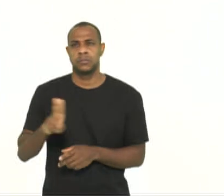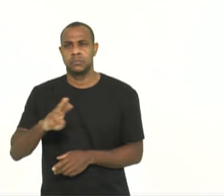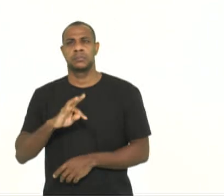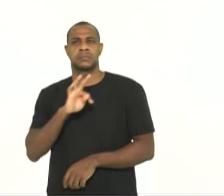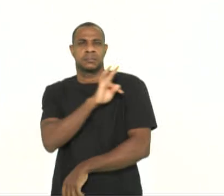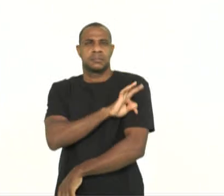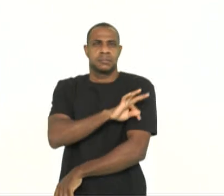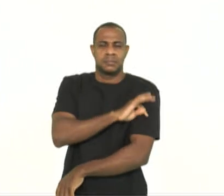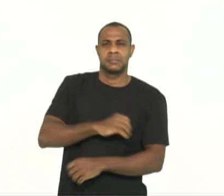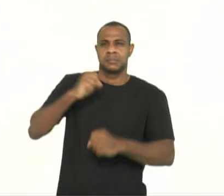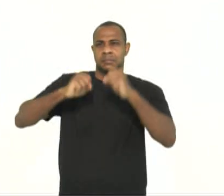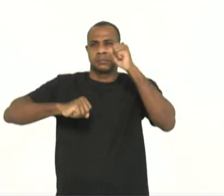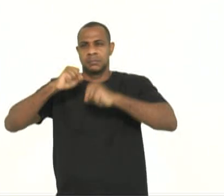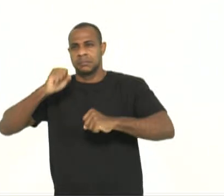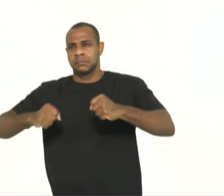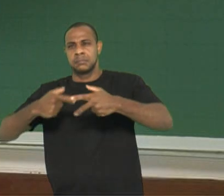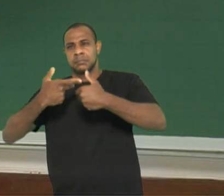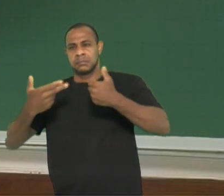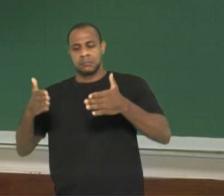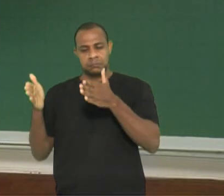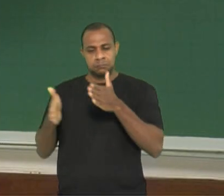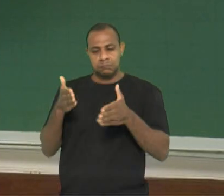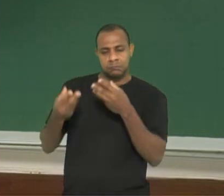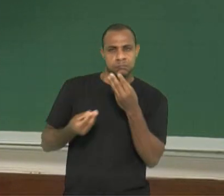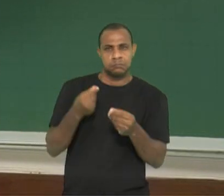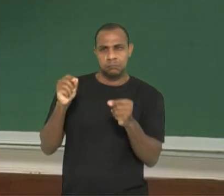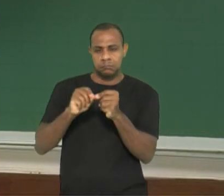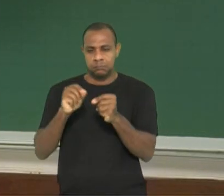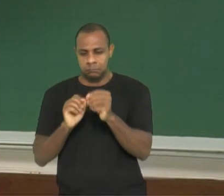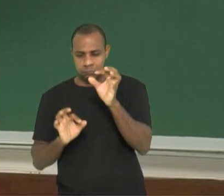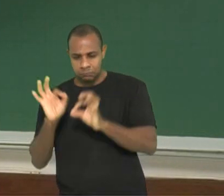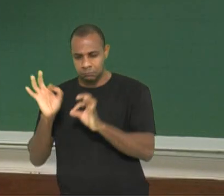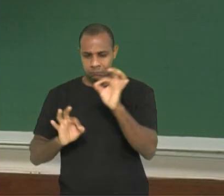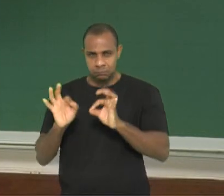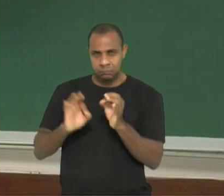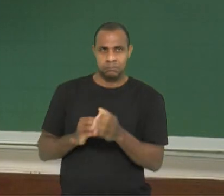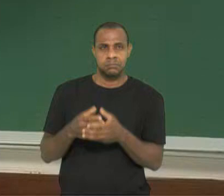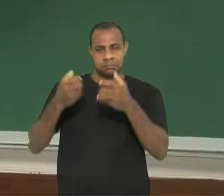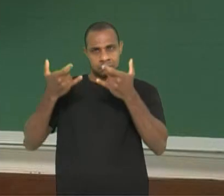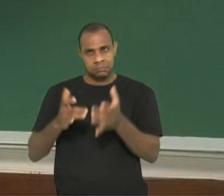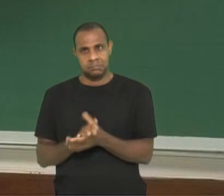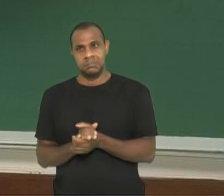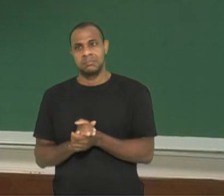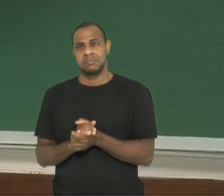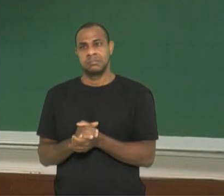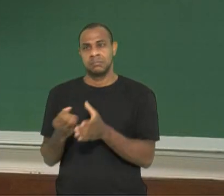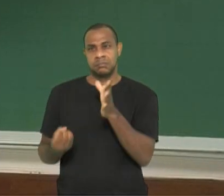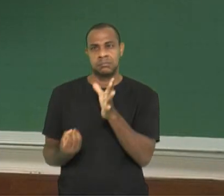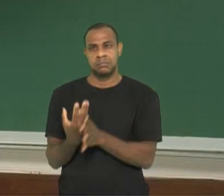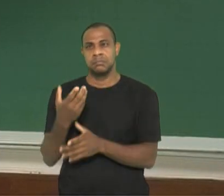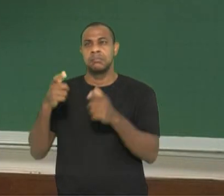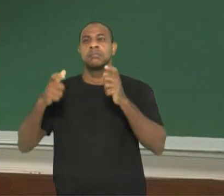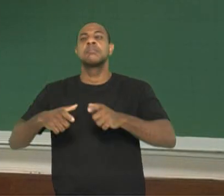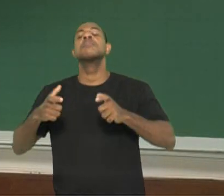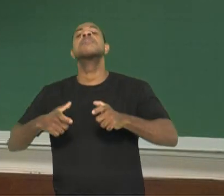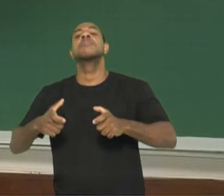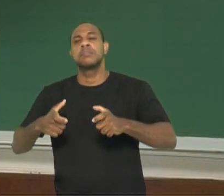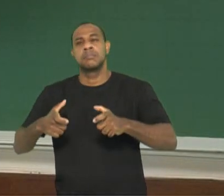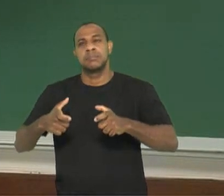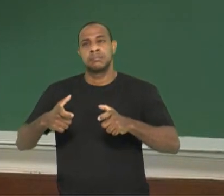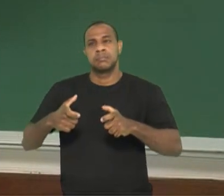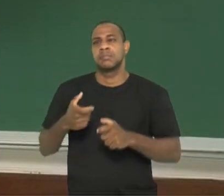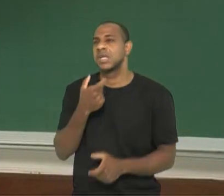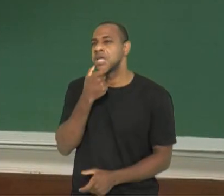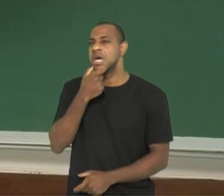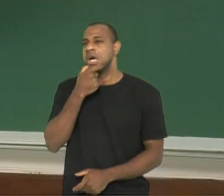industriais de reprodução. Lembrando vocês, já vimos na aula passada, o pop art surgiu lá na Inglaterra, década de 50, ela se tornou o